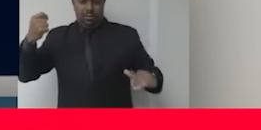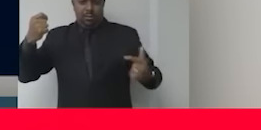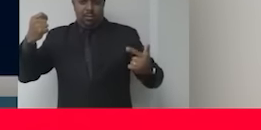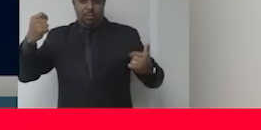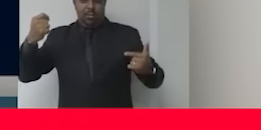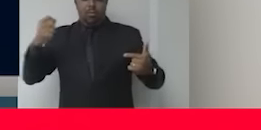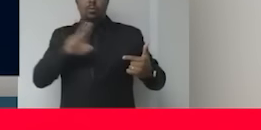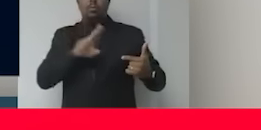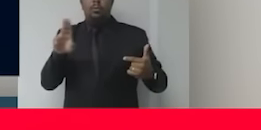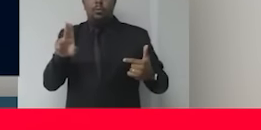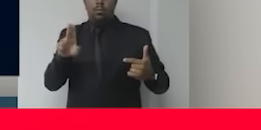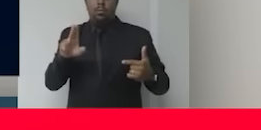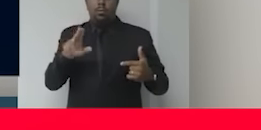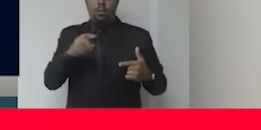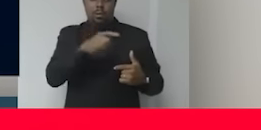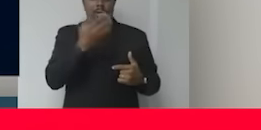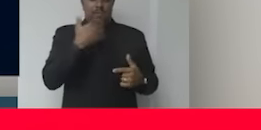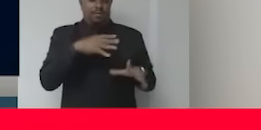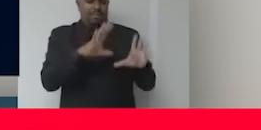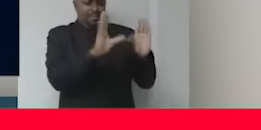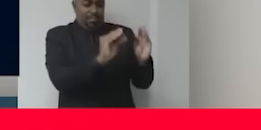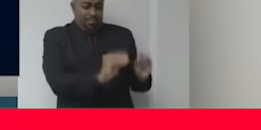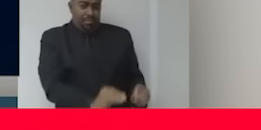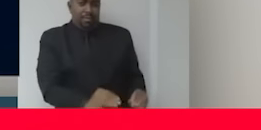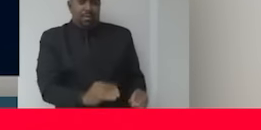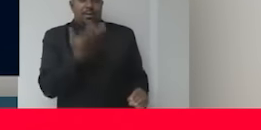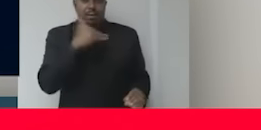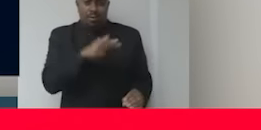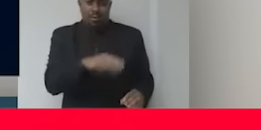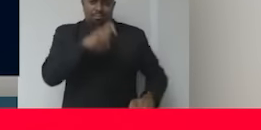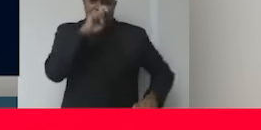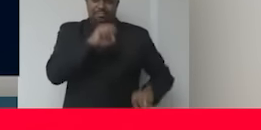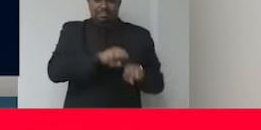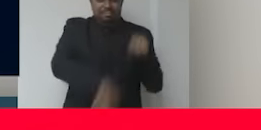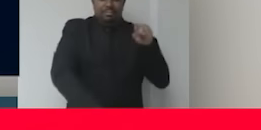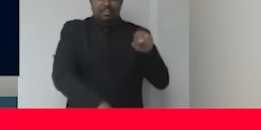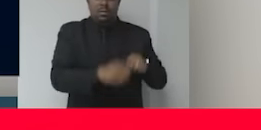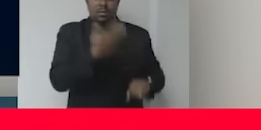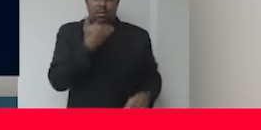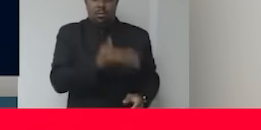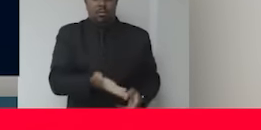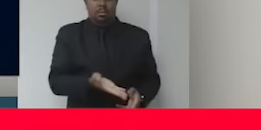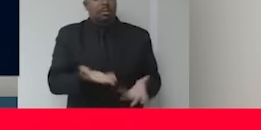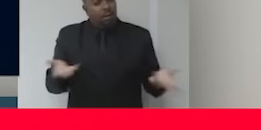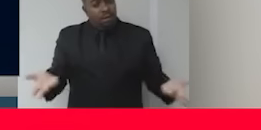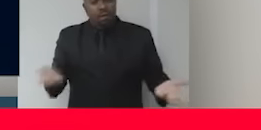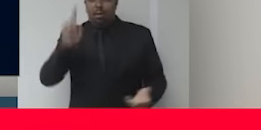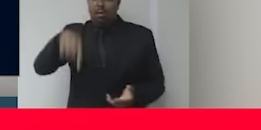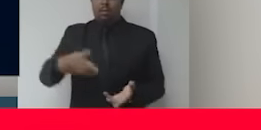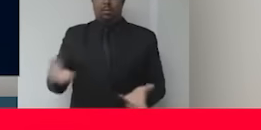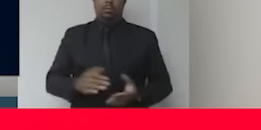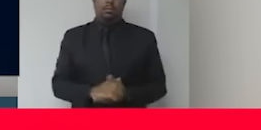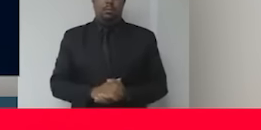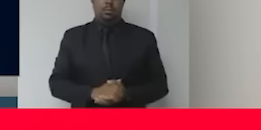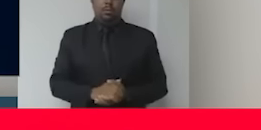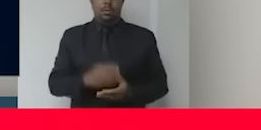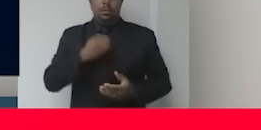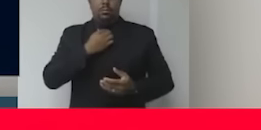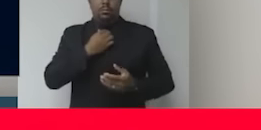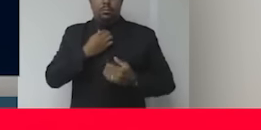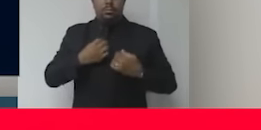de vulnerável. É isso que se passa, é disso que se trata. É pouco crível que o acusado não tivesse conhecimento